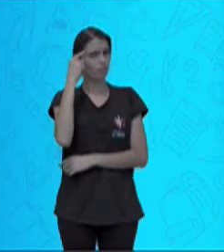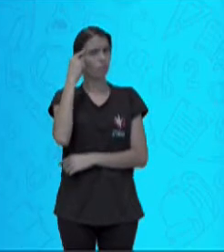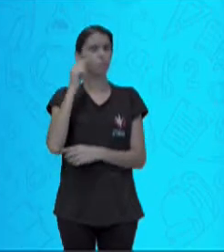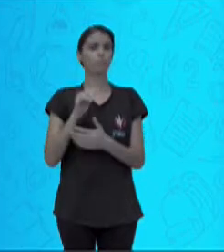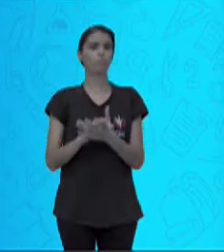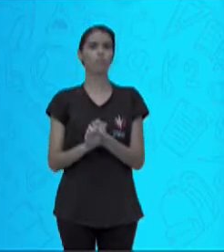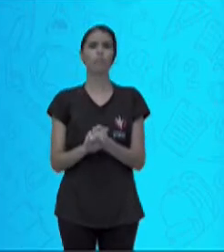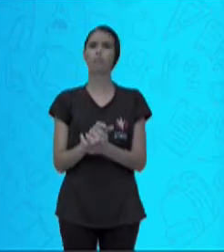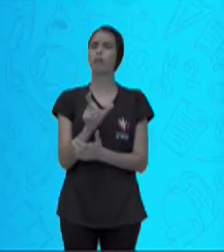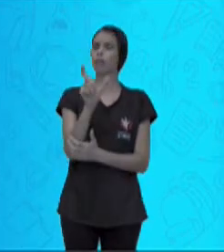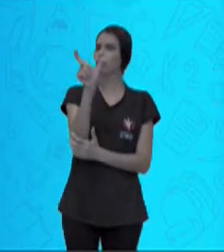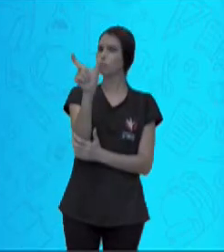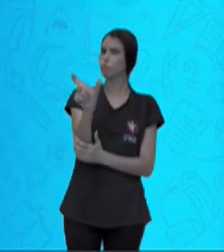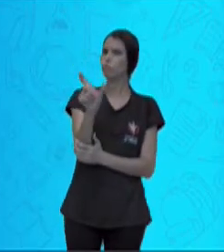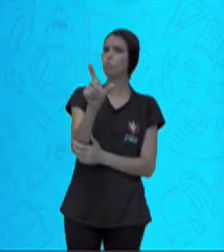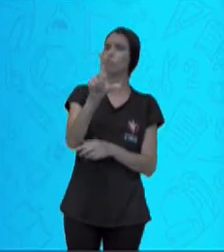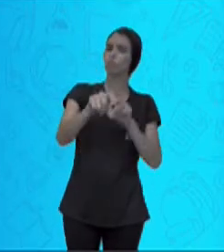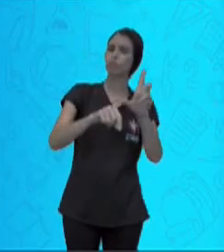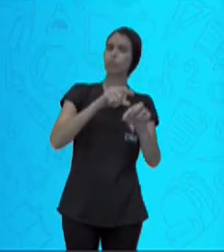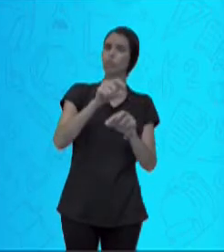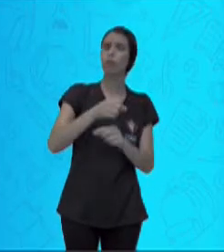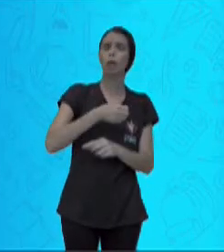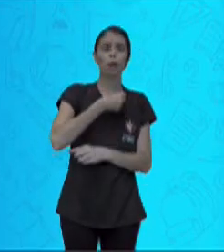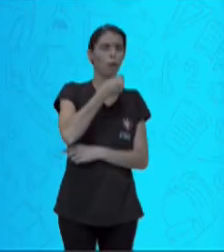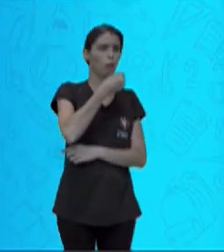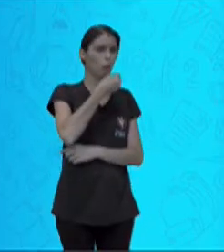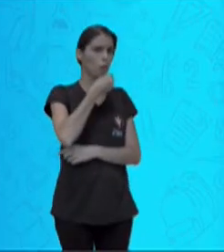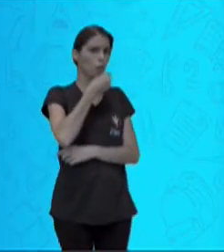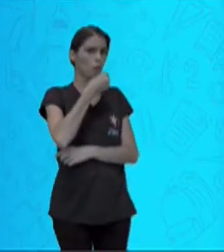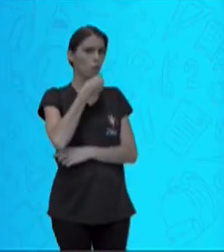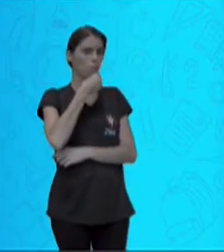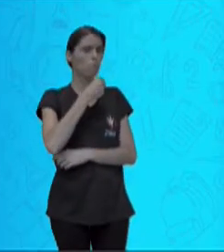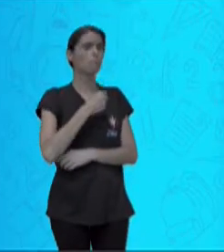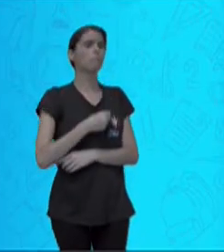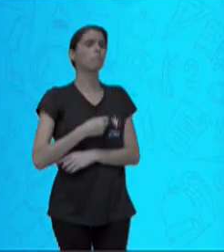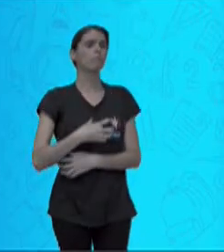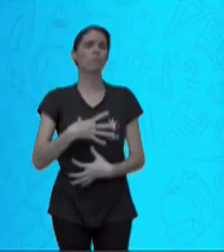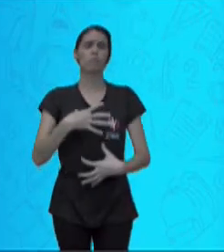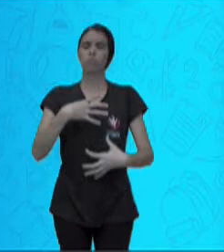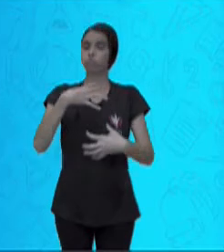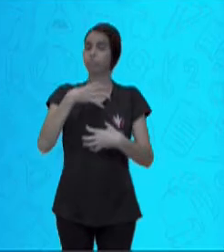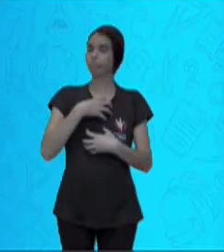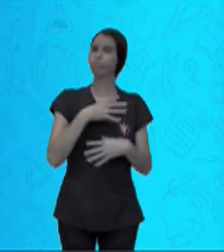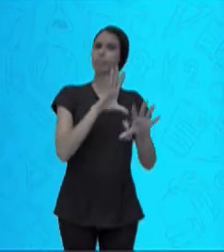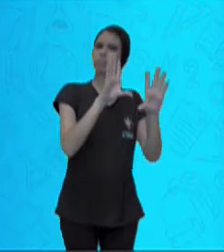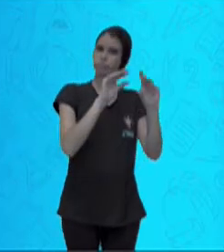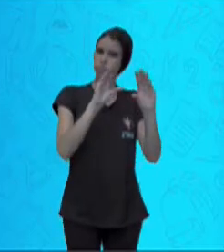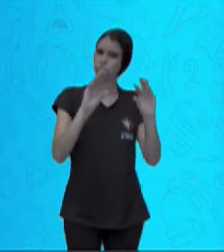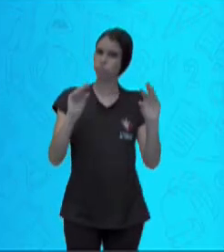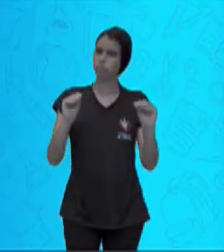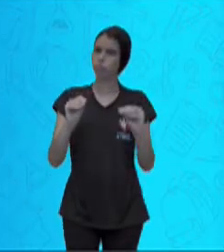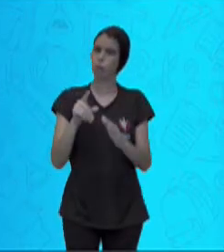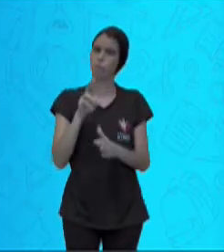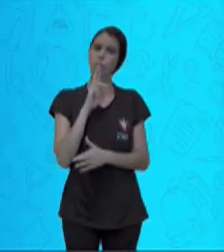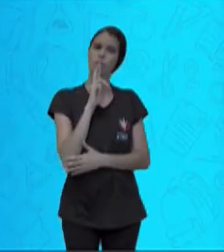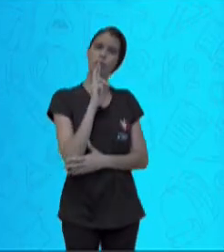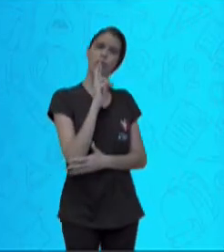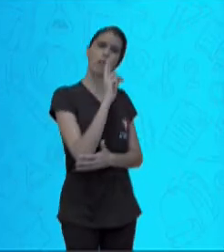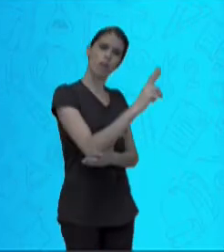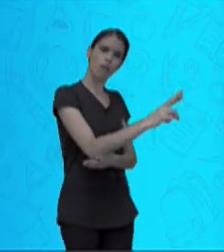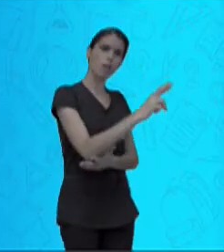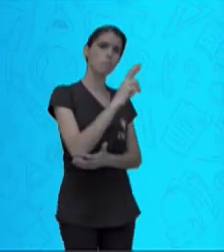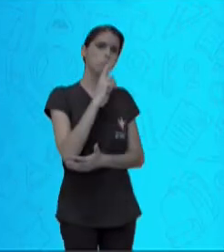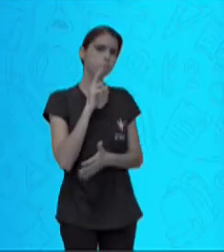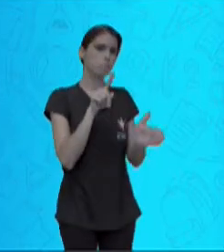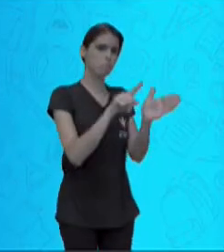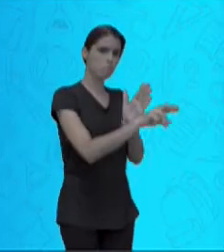pessoa se sentirá confortável para dar as informações? Ela tem o potencial para